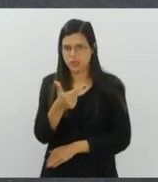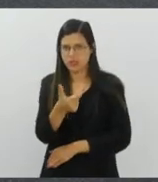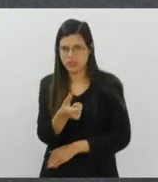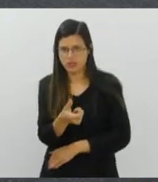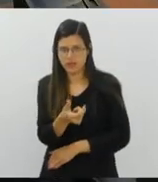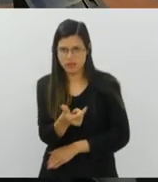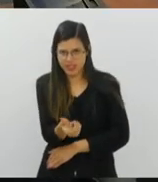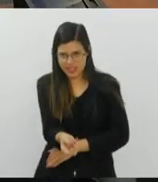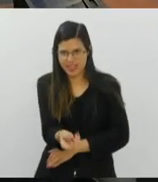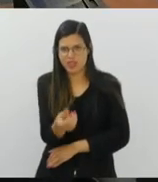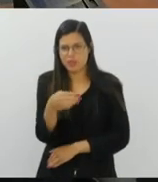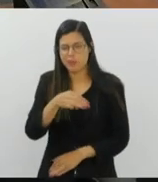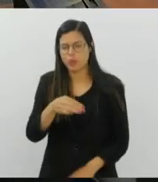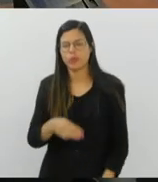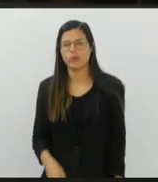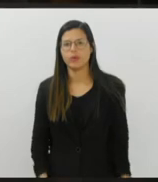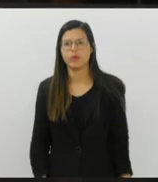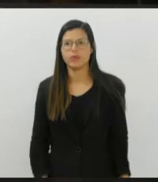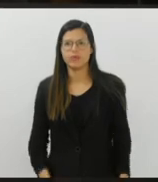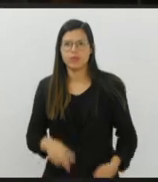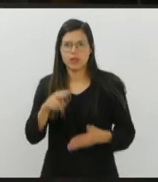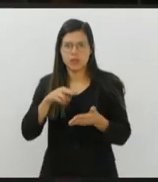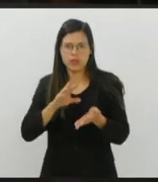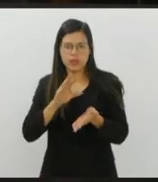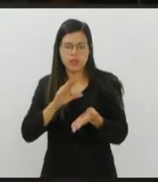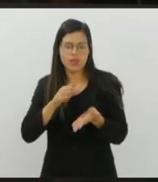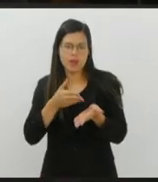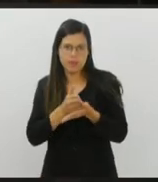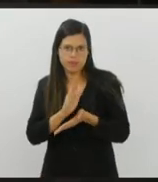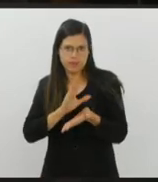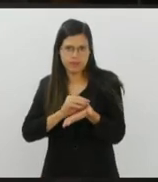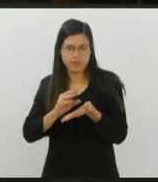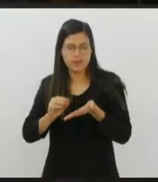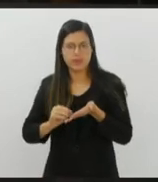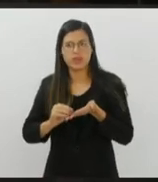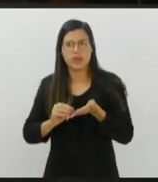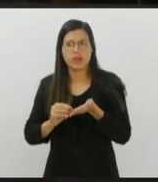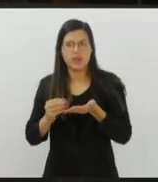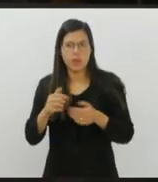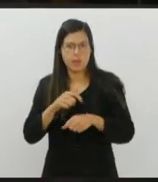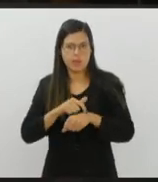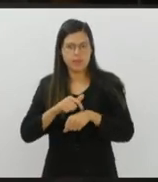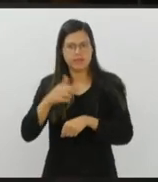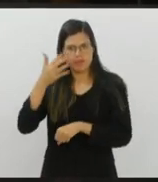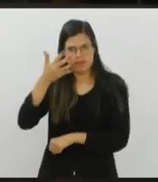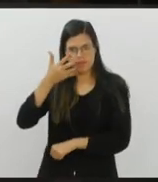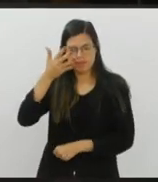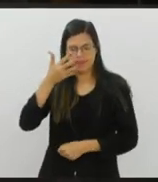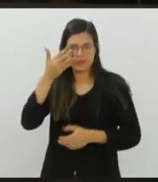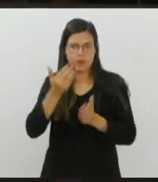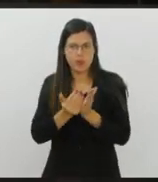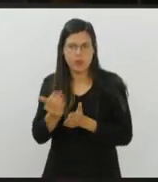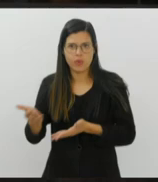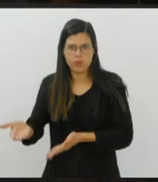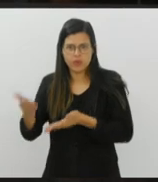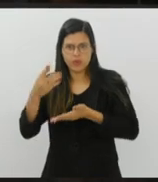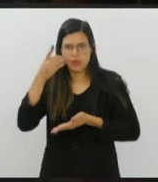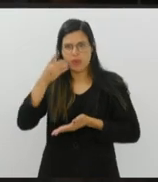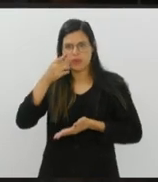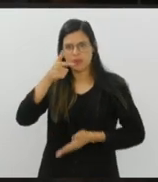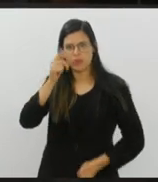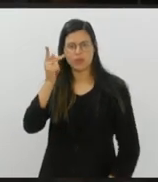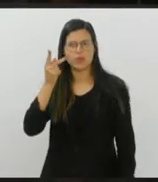26 minutos. Lida e aprovada a ata, passa ao expediente inicial. Convido o nobre deputado Luiz